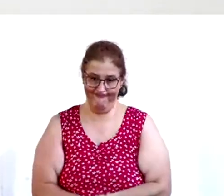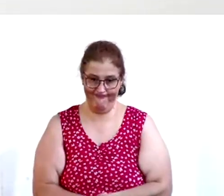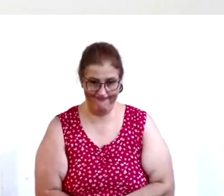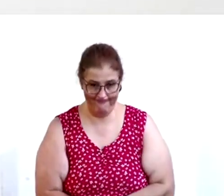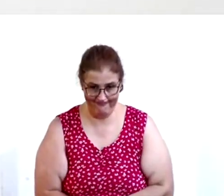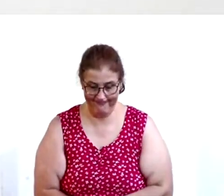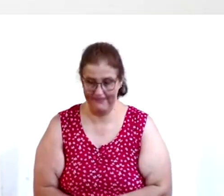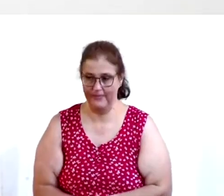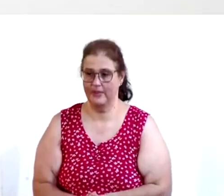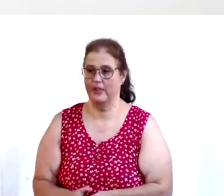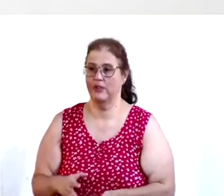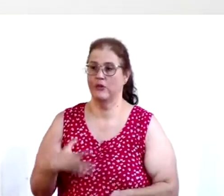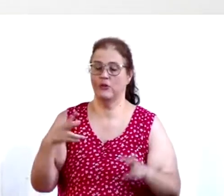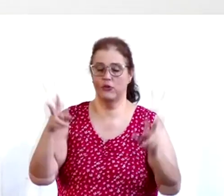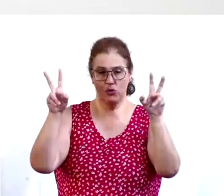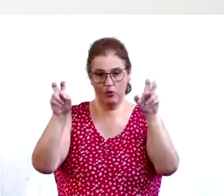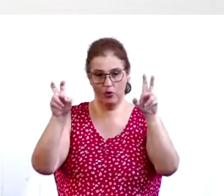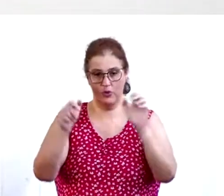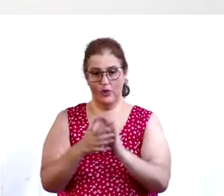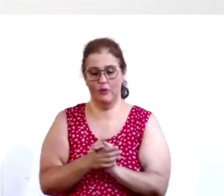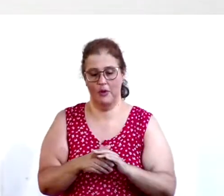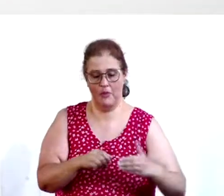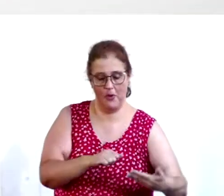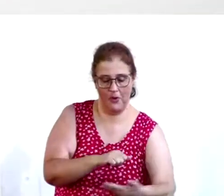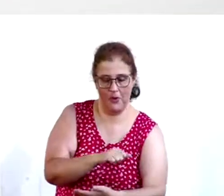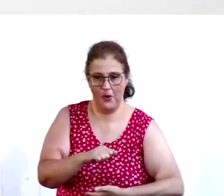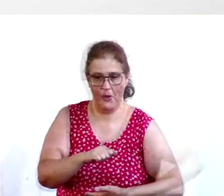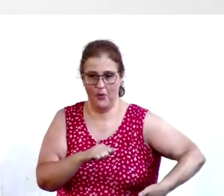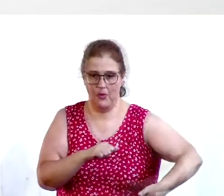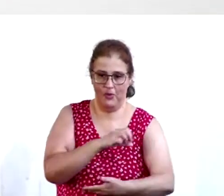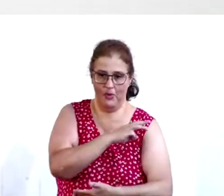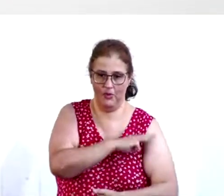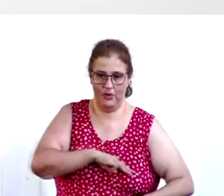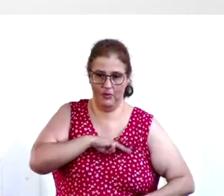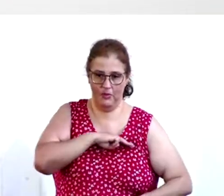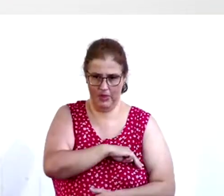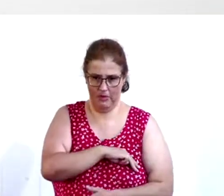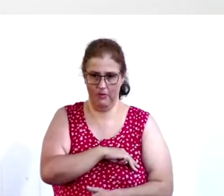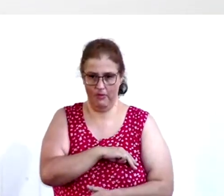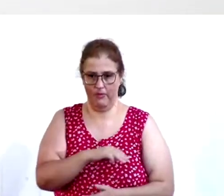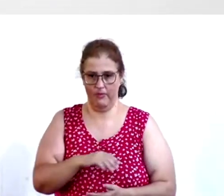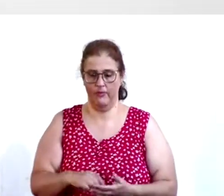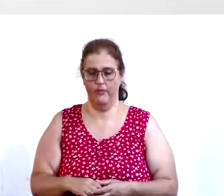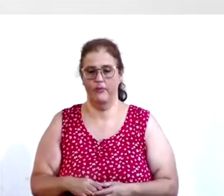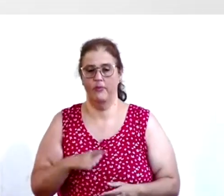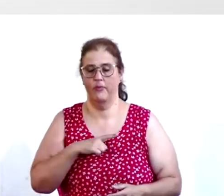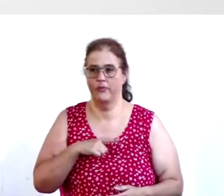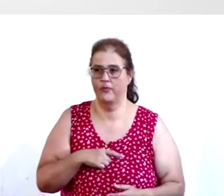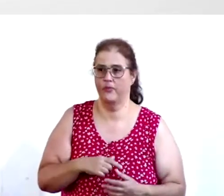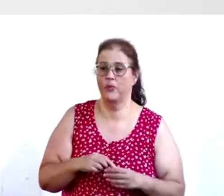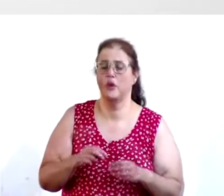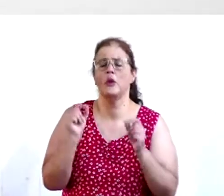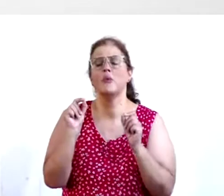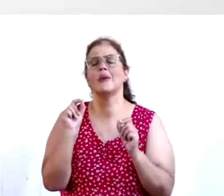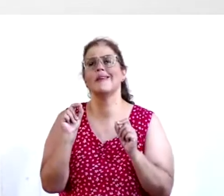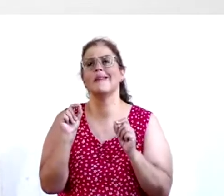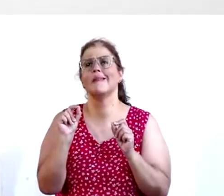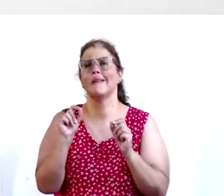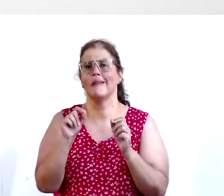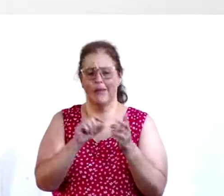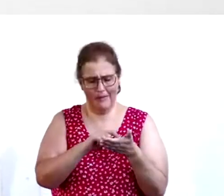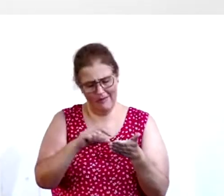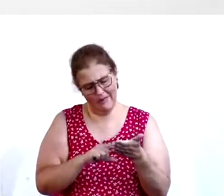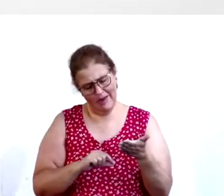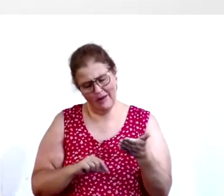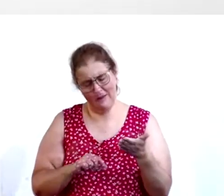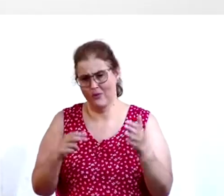irmãos e irmãs, o nosso tema é o fundamento da missão. O fundamento da missão. O que esse texto tem a ver com isso?